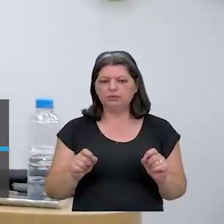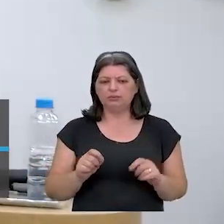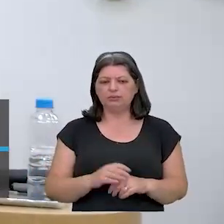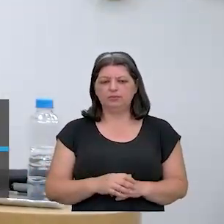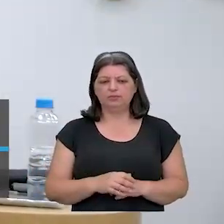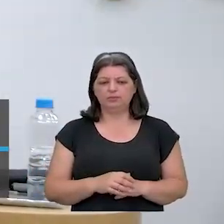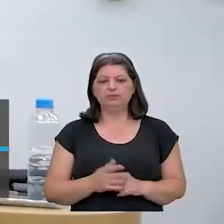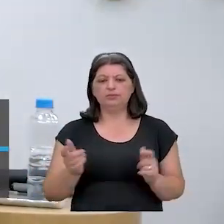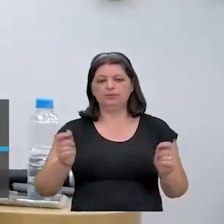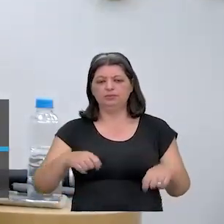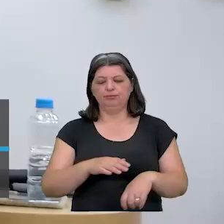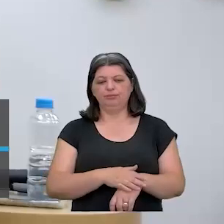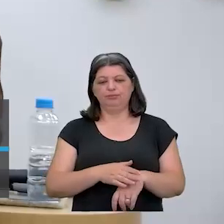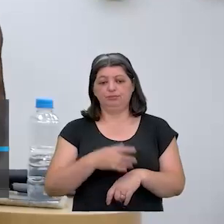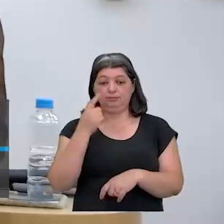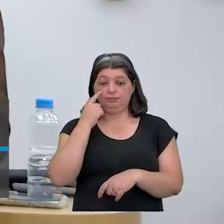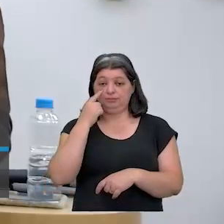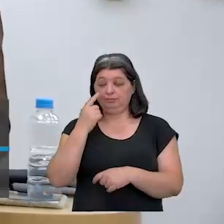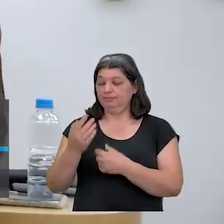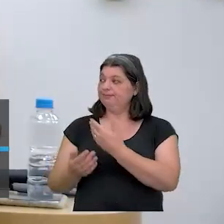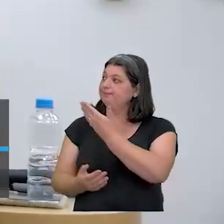exato, porque vamos fazer. Olha só, então vamos lá.